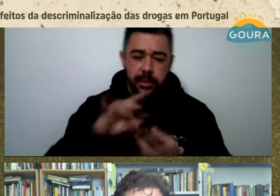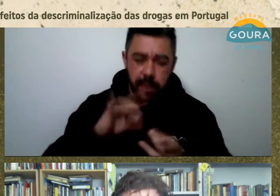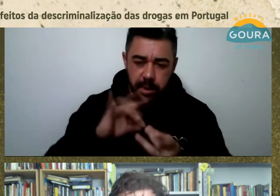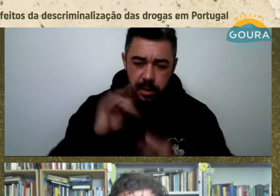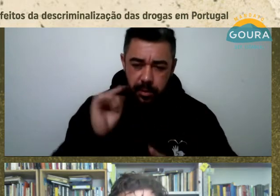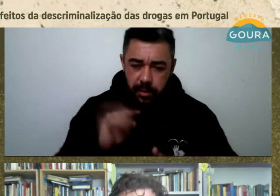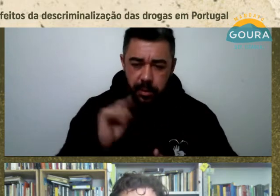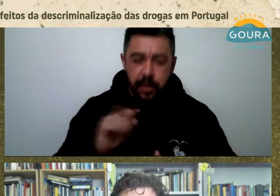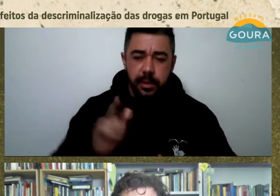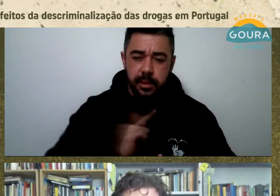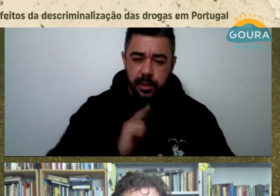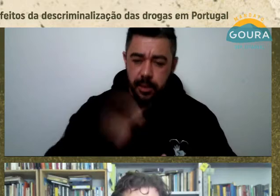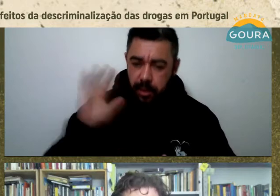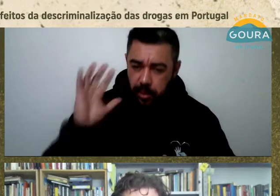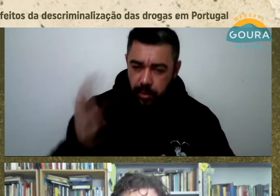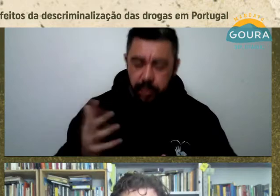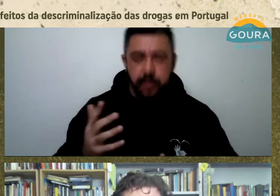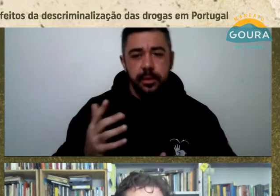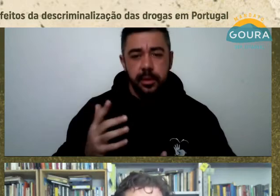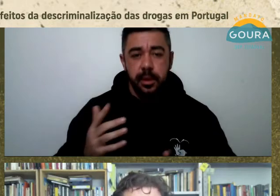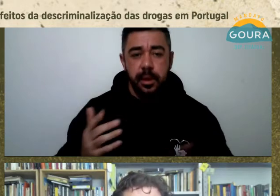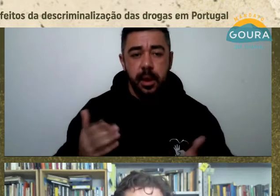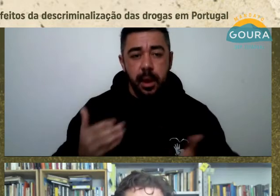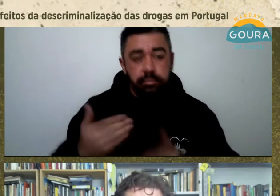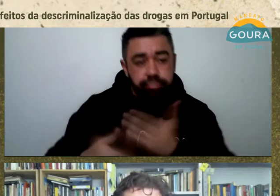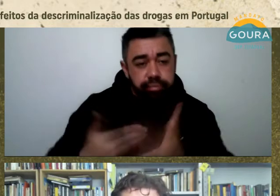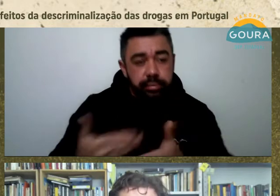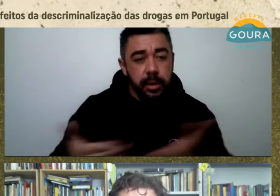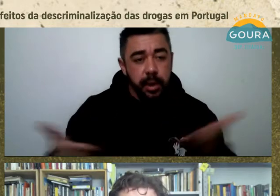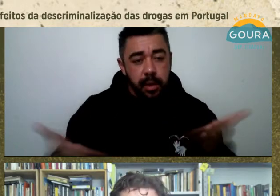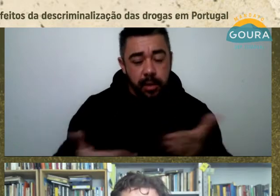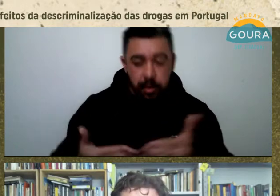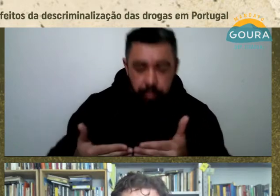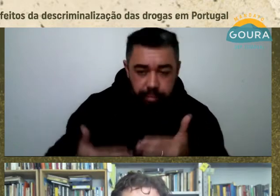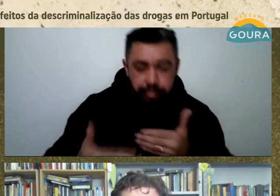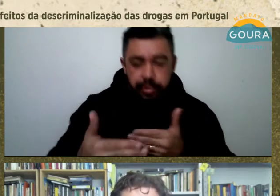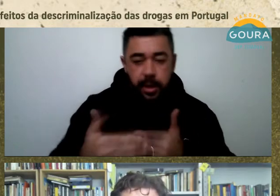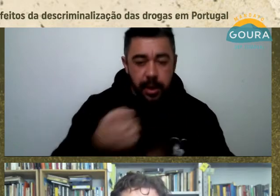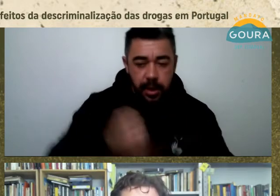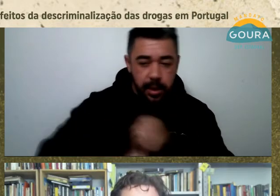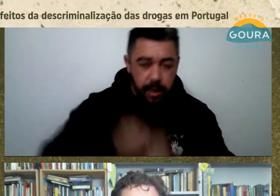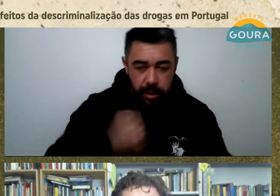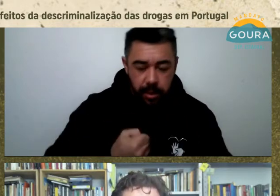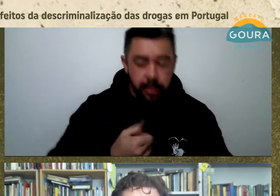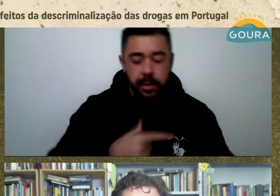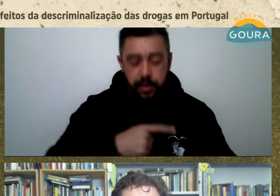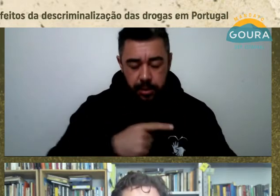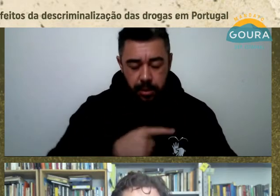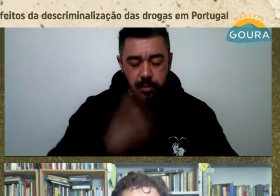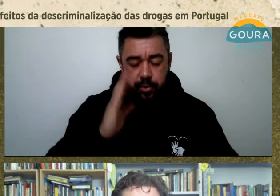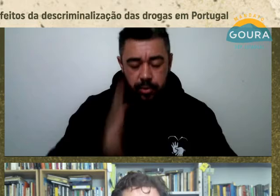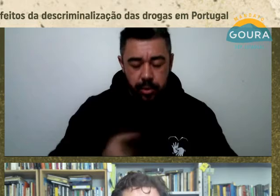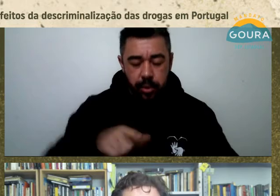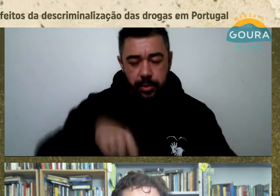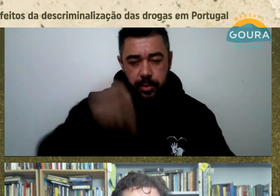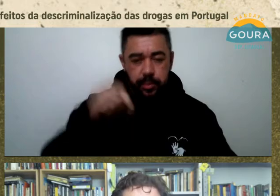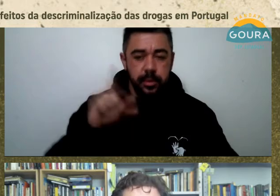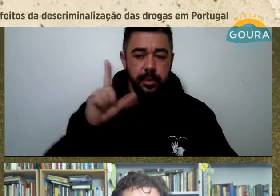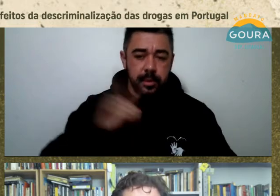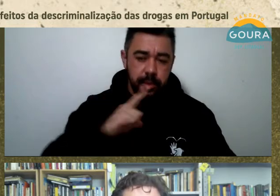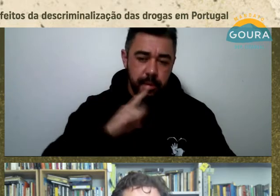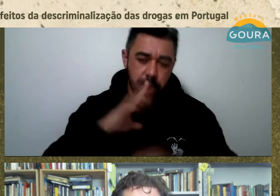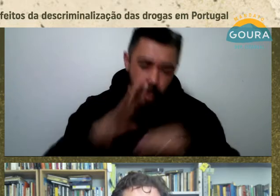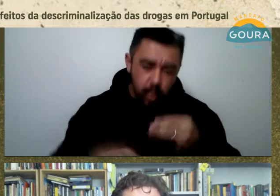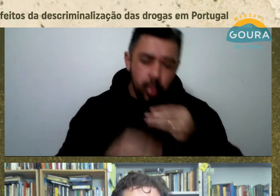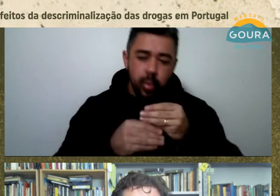venha a acontecer ainda no decurso deste ano e que tenhamos uma decisão quanto à inclusão ou não